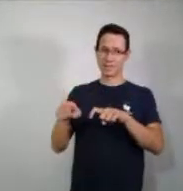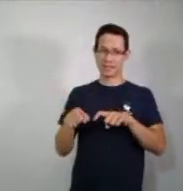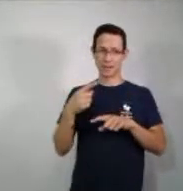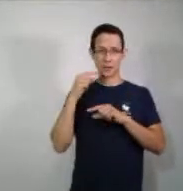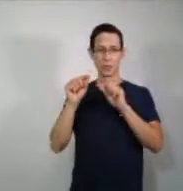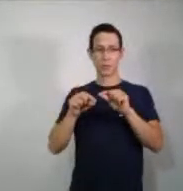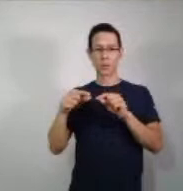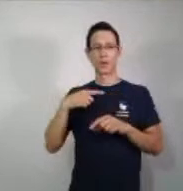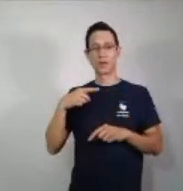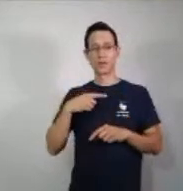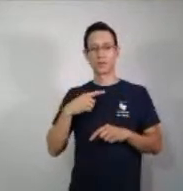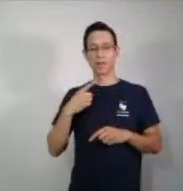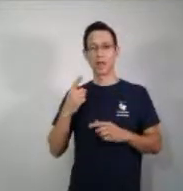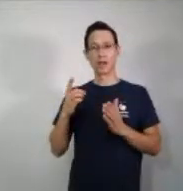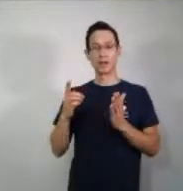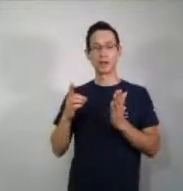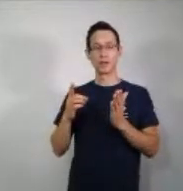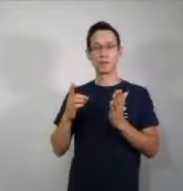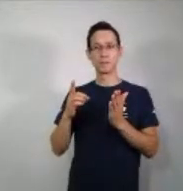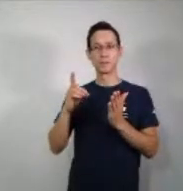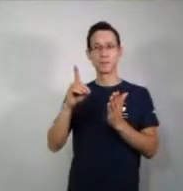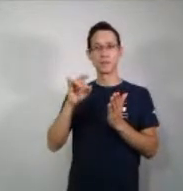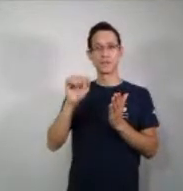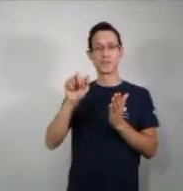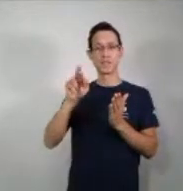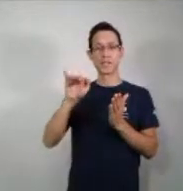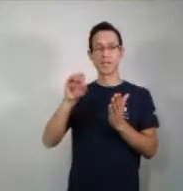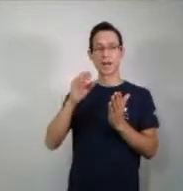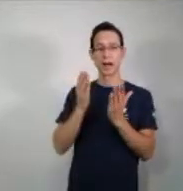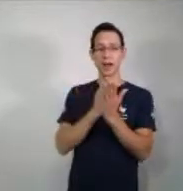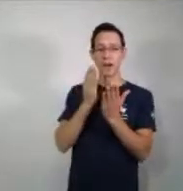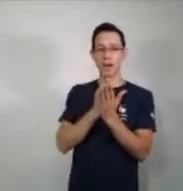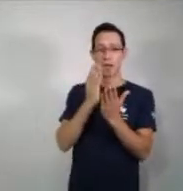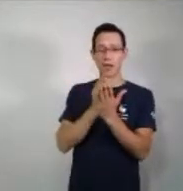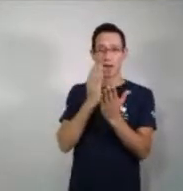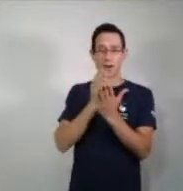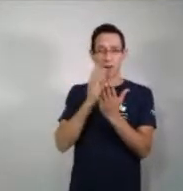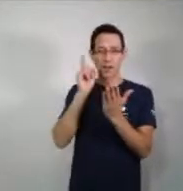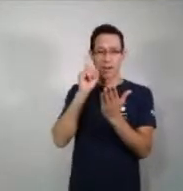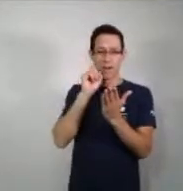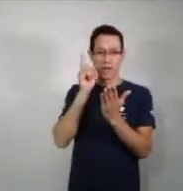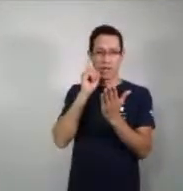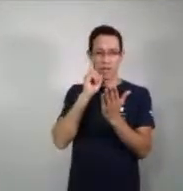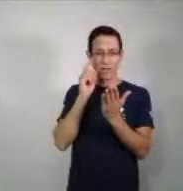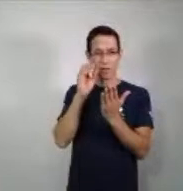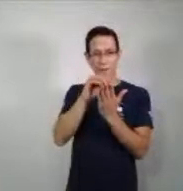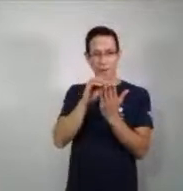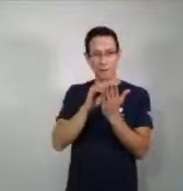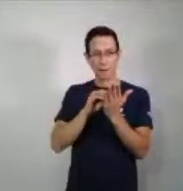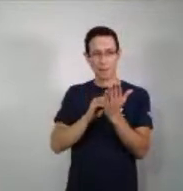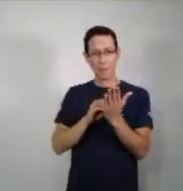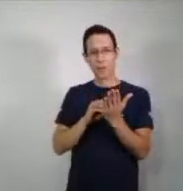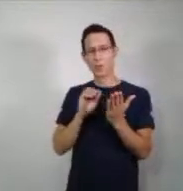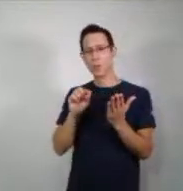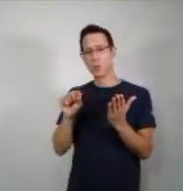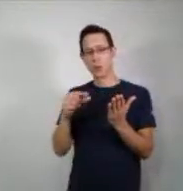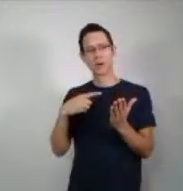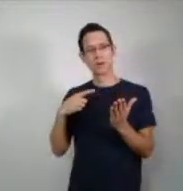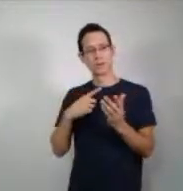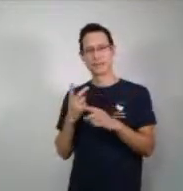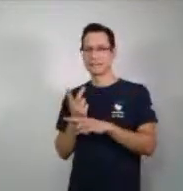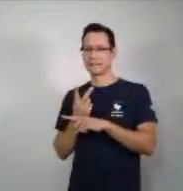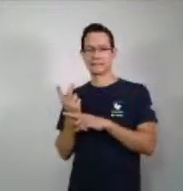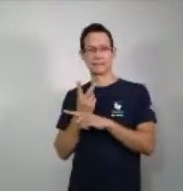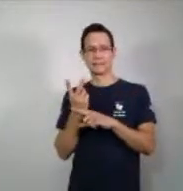uns diários do Paulo Rony, que ele sempre fez, ela nunca leu, mas que sempre fez e sabe que tinha esses diários. E eu procurava tudo,